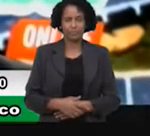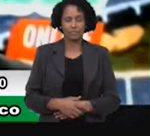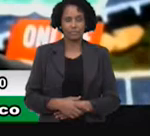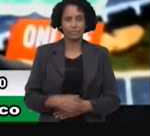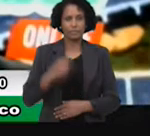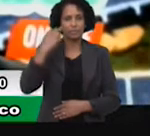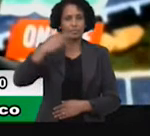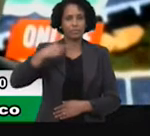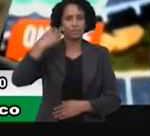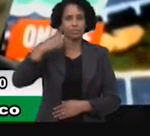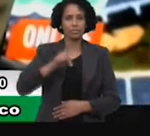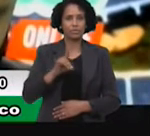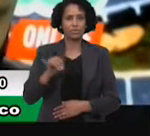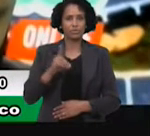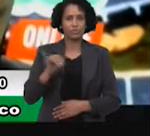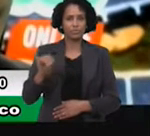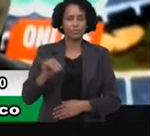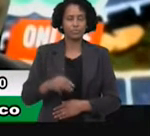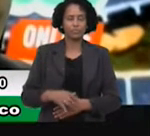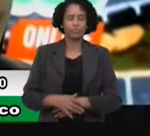Vereador Didi.